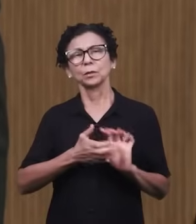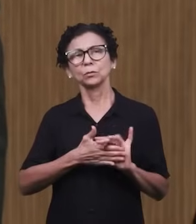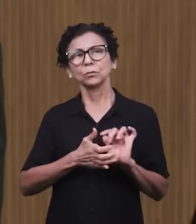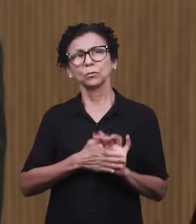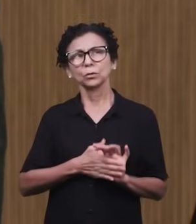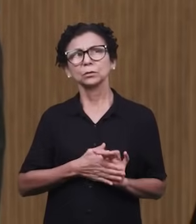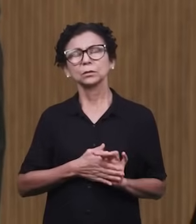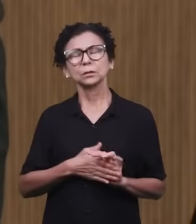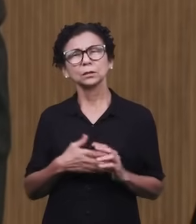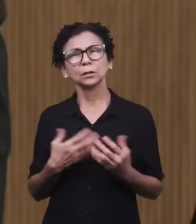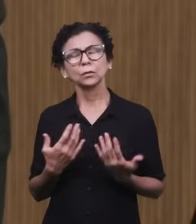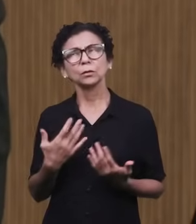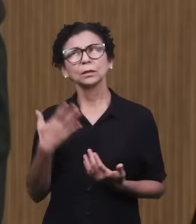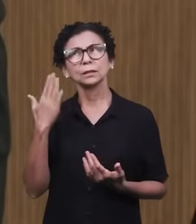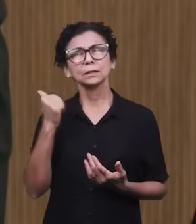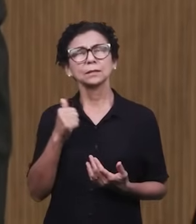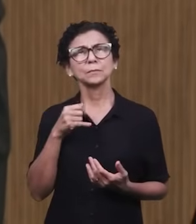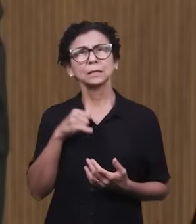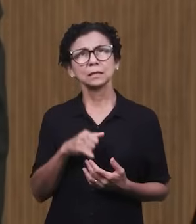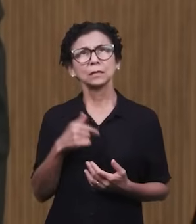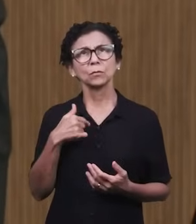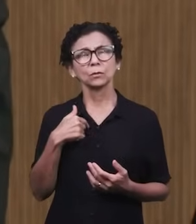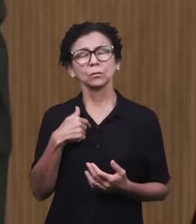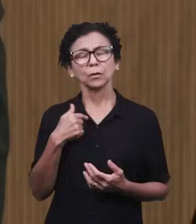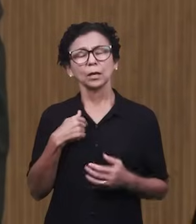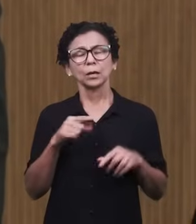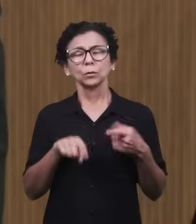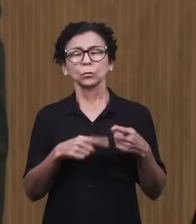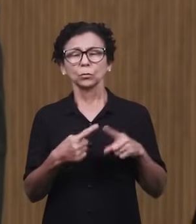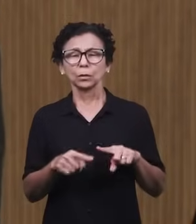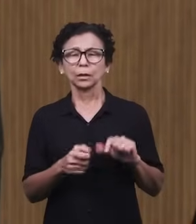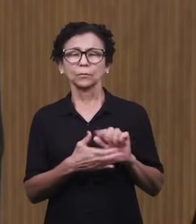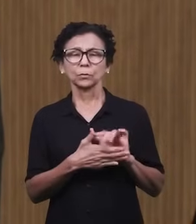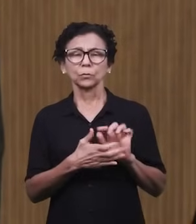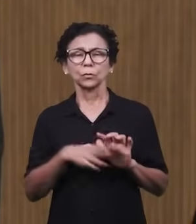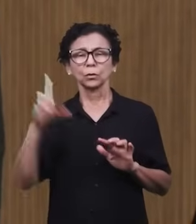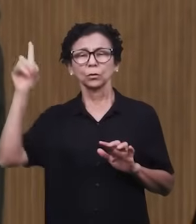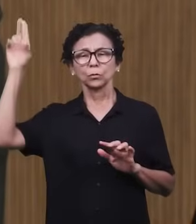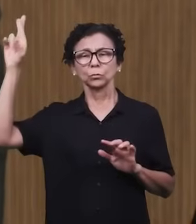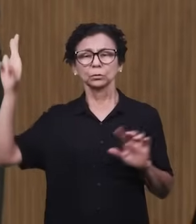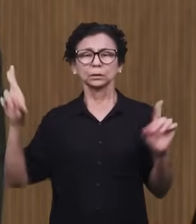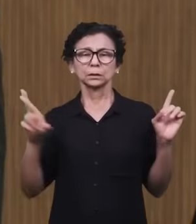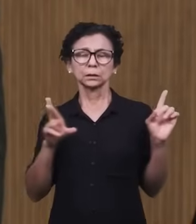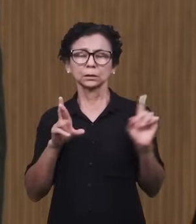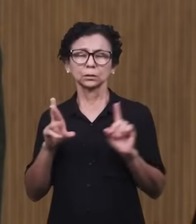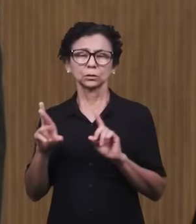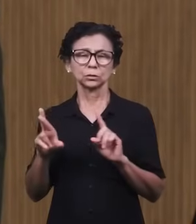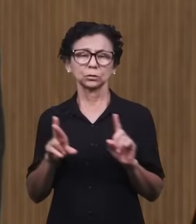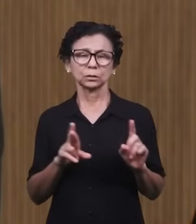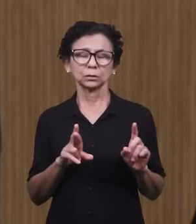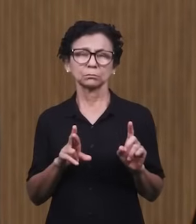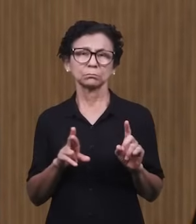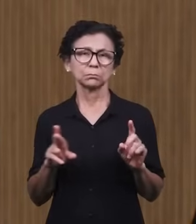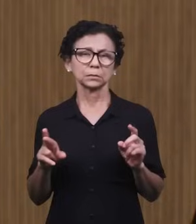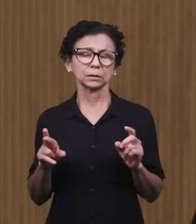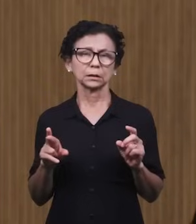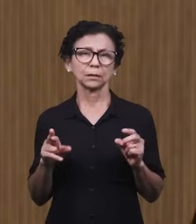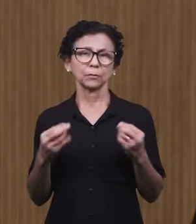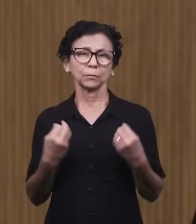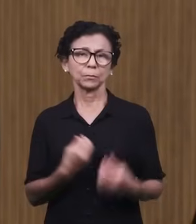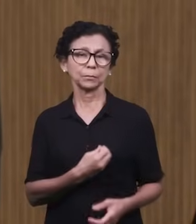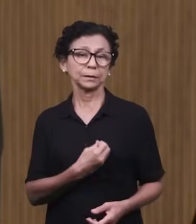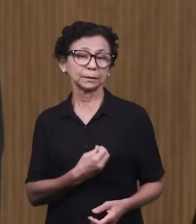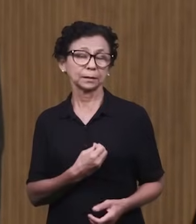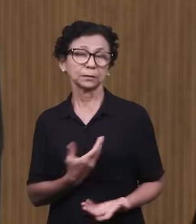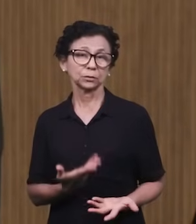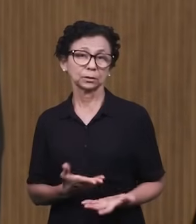Então eu queria saber se quando eu estava tocando, os anjos do Senhor estavam passeando no meio das reuniões, no meio do culto. Eu tinha esse interesse em